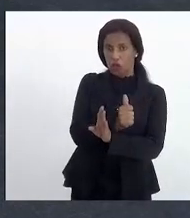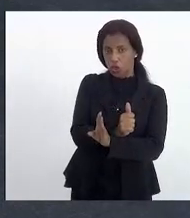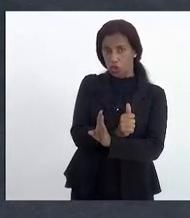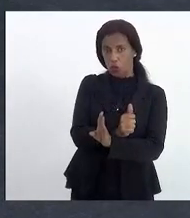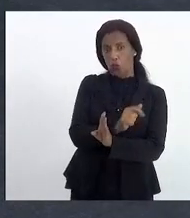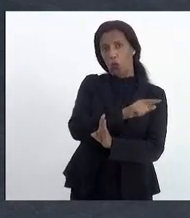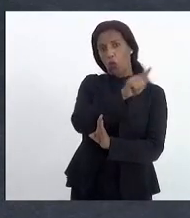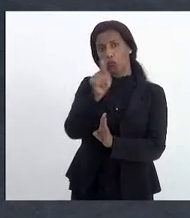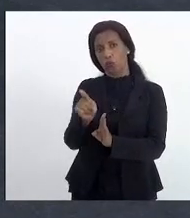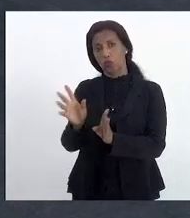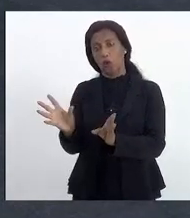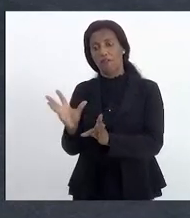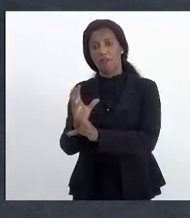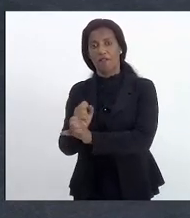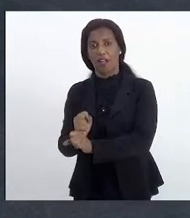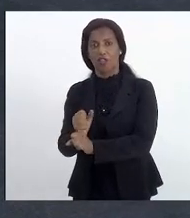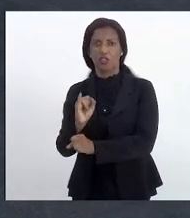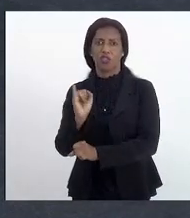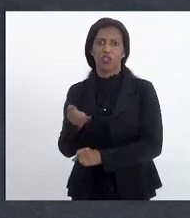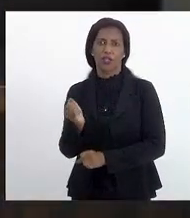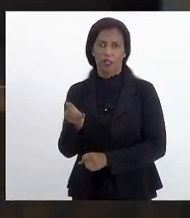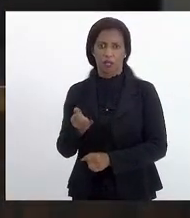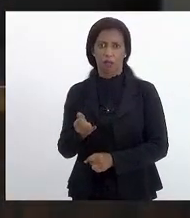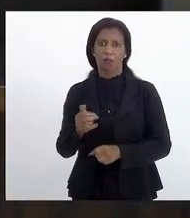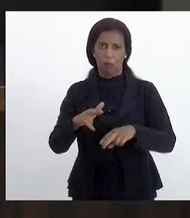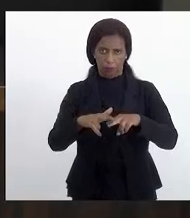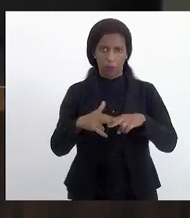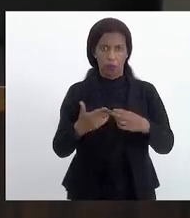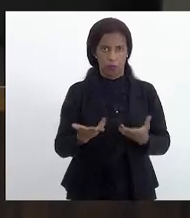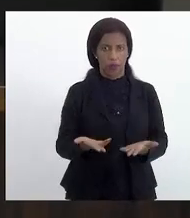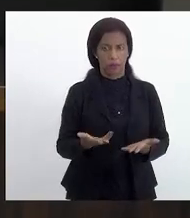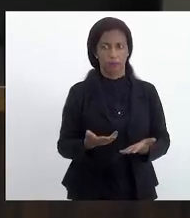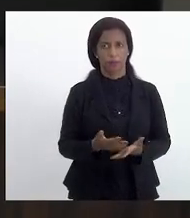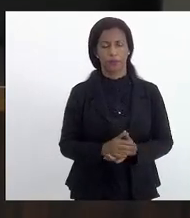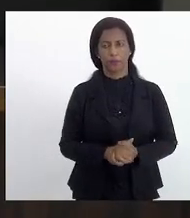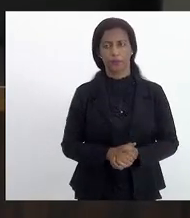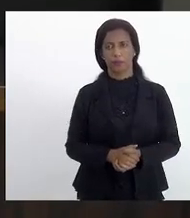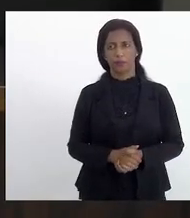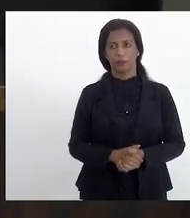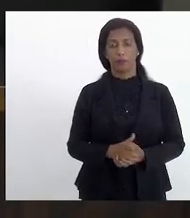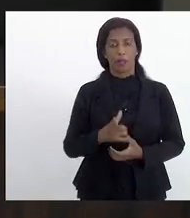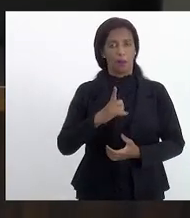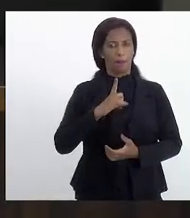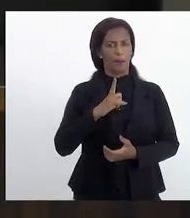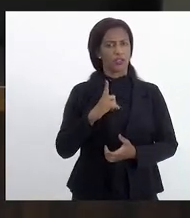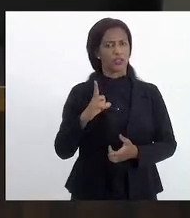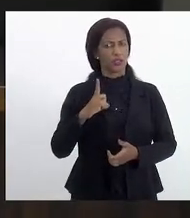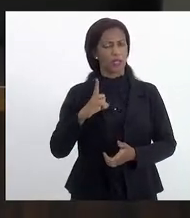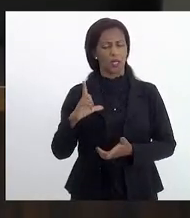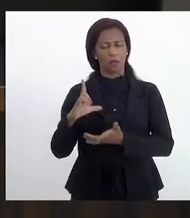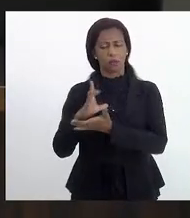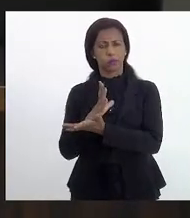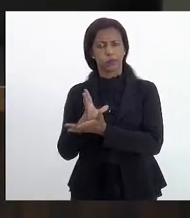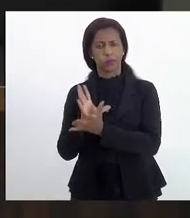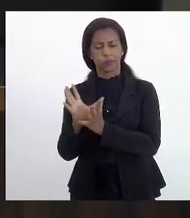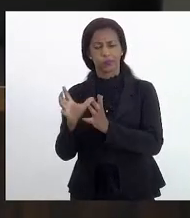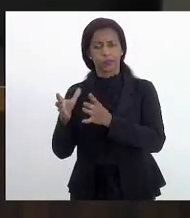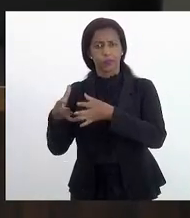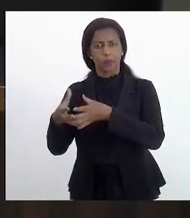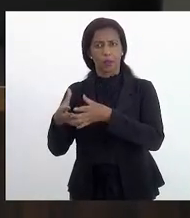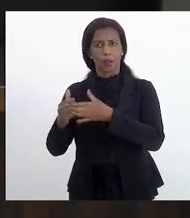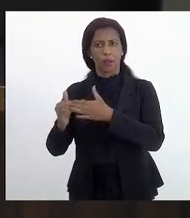em janeiro. Né? Então, por isso. Tá? Mas tem algumas categorias que tiveram aumentos.